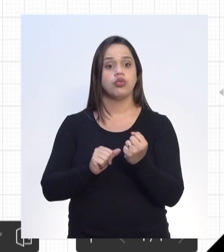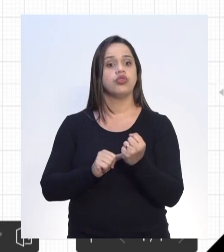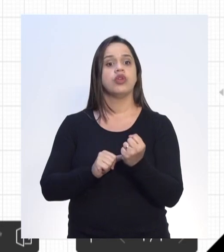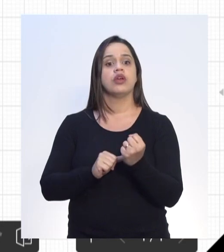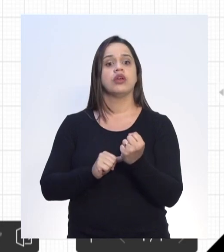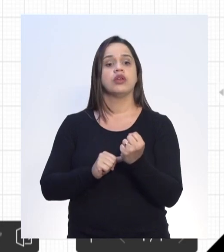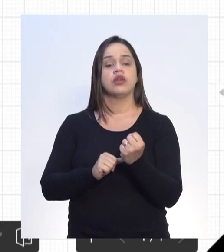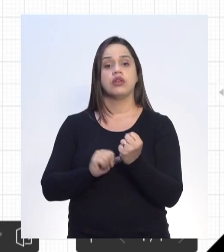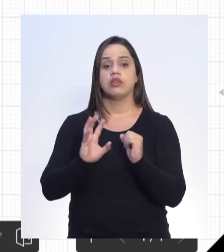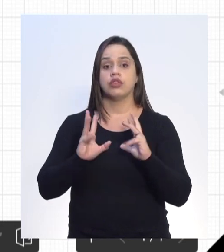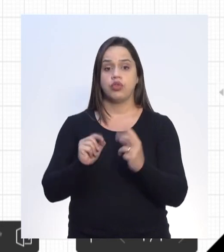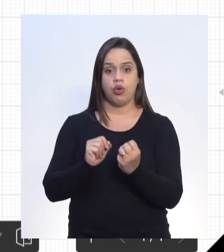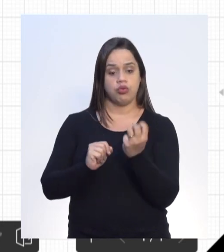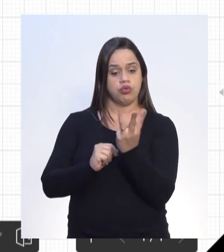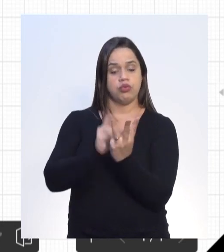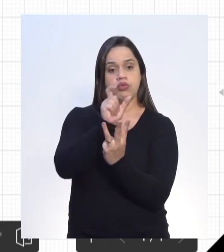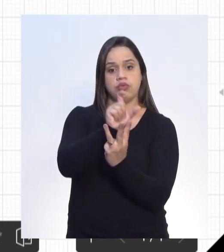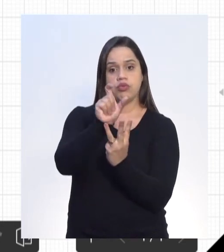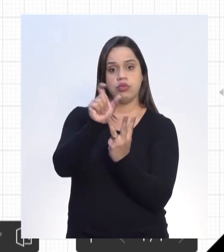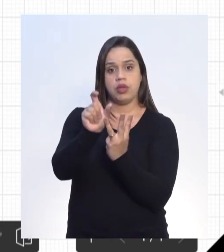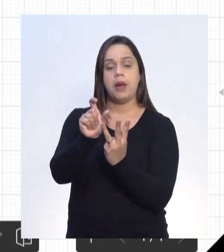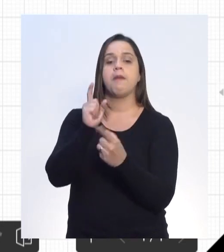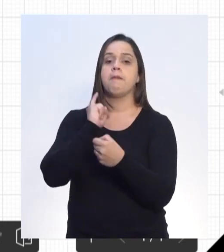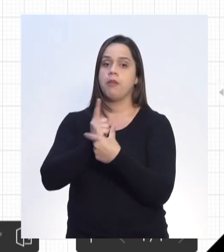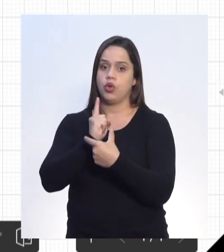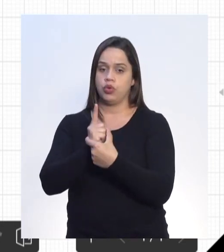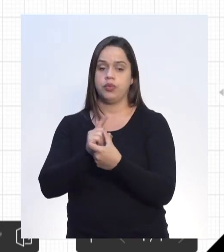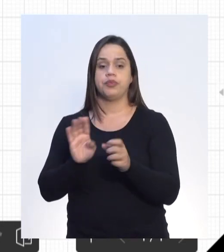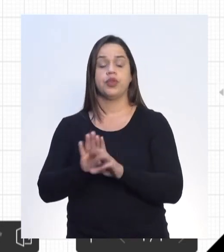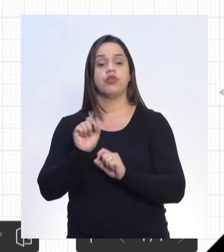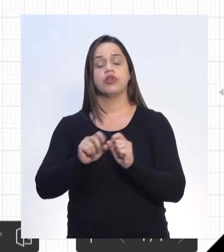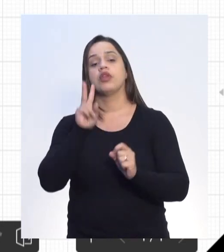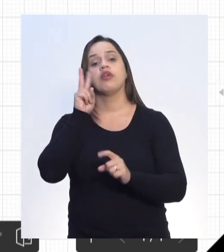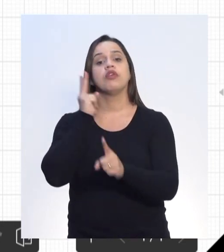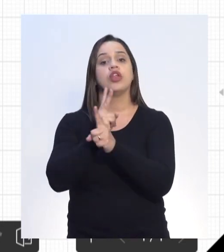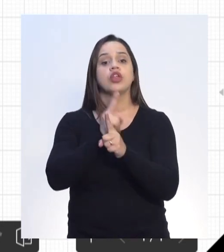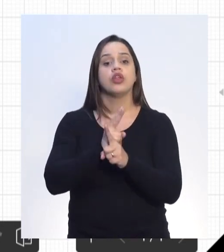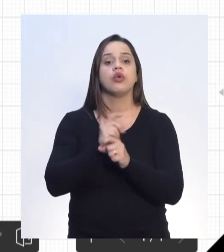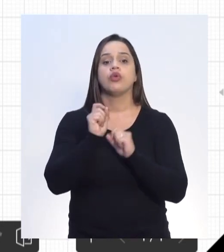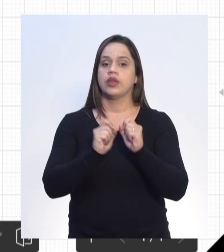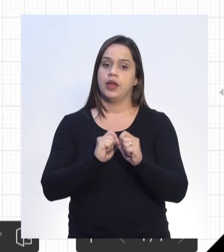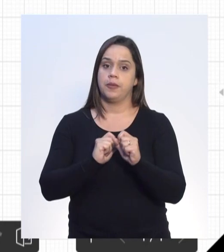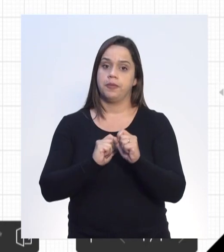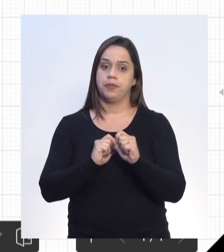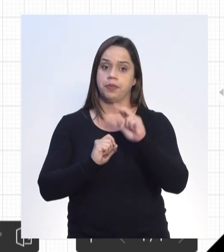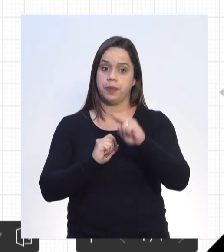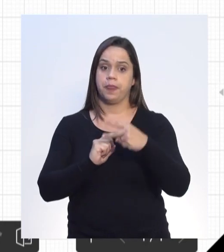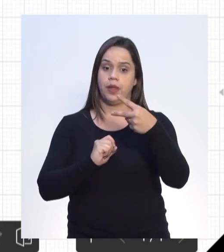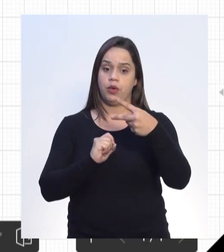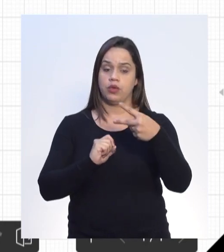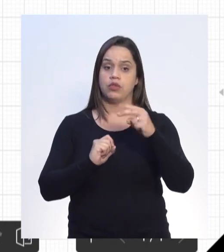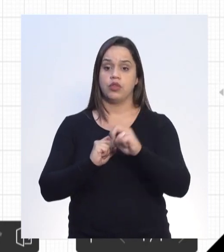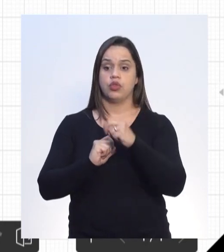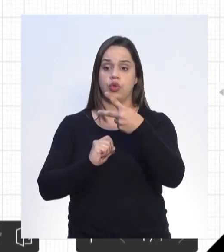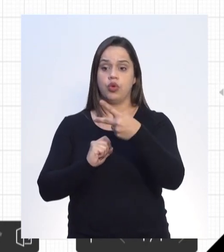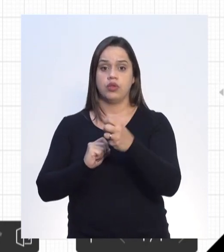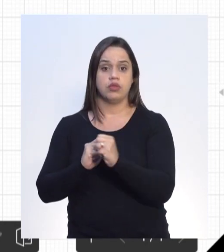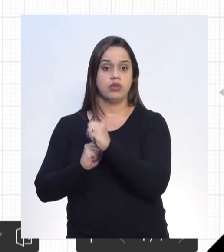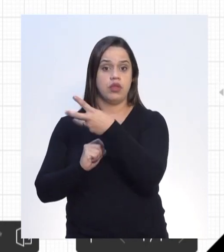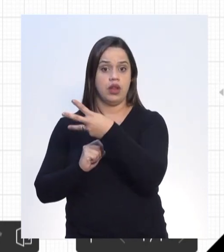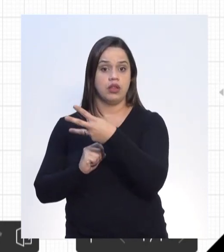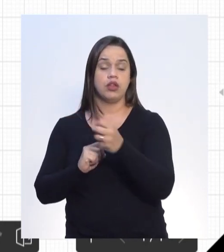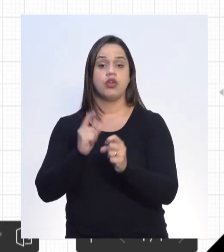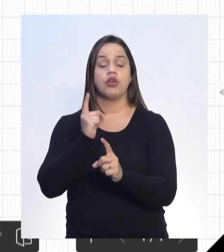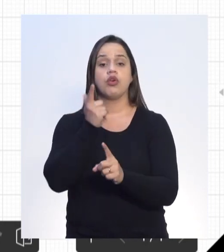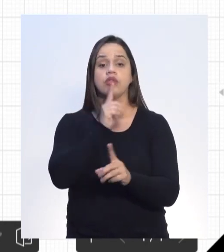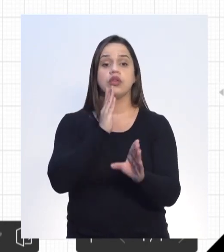aí? Você identifica os coeficientes, que são o 2 e o 3, e aí a gente consegue